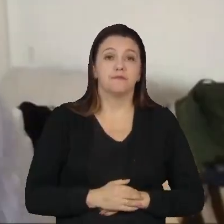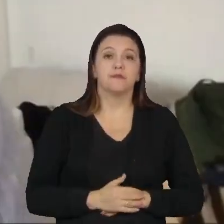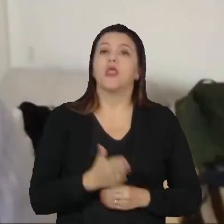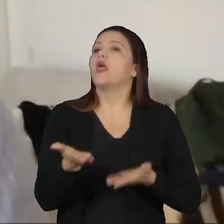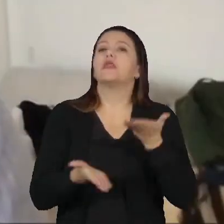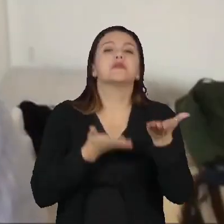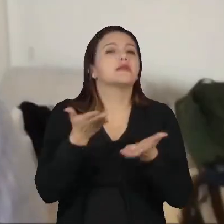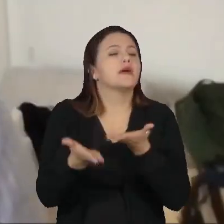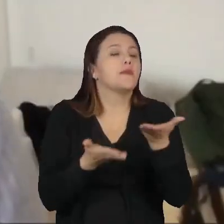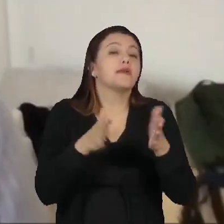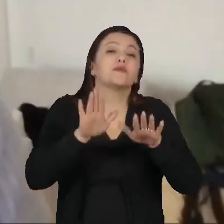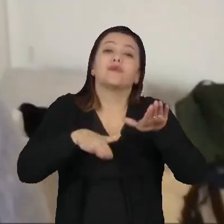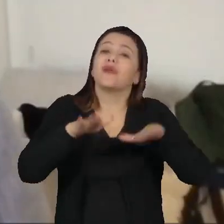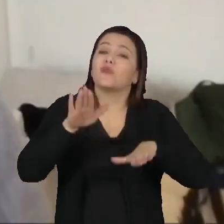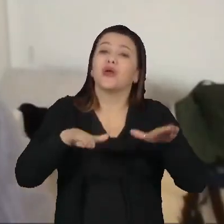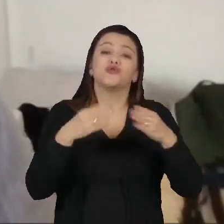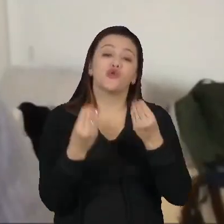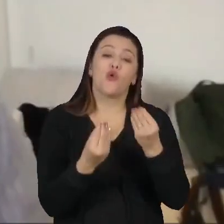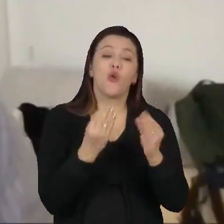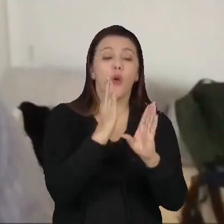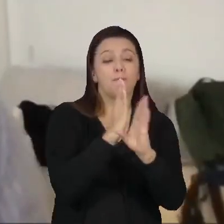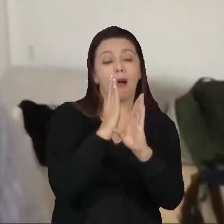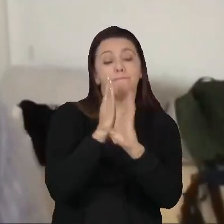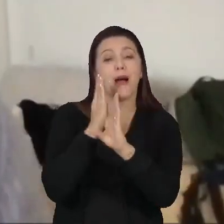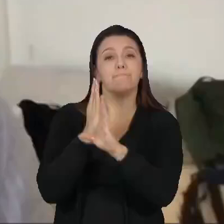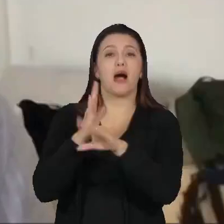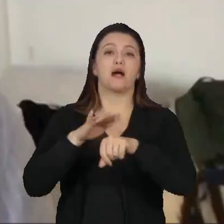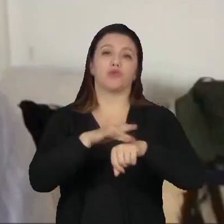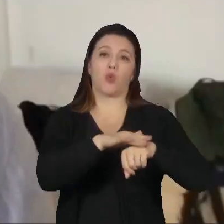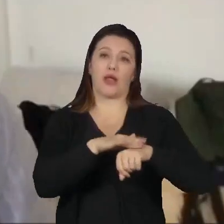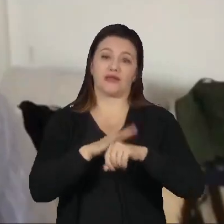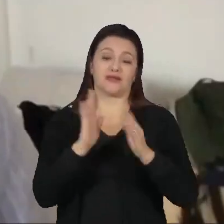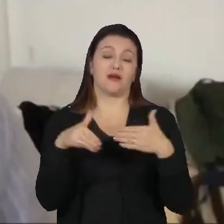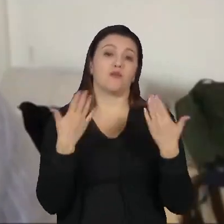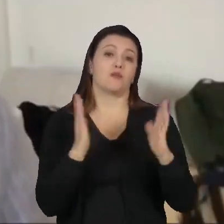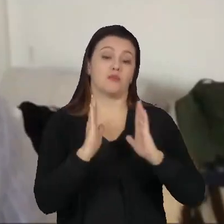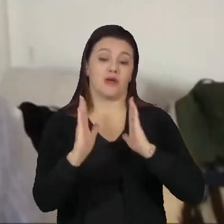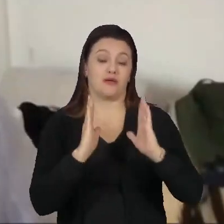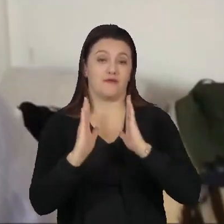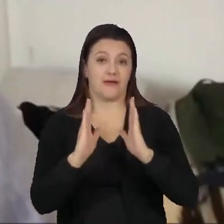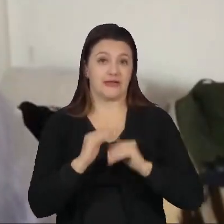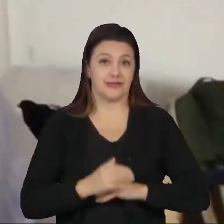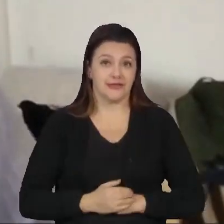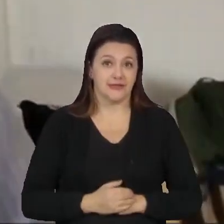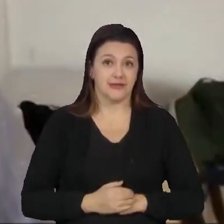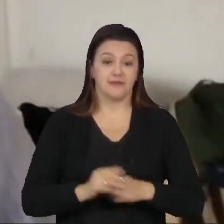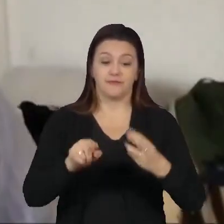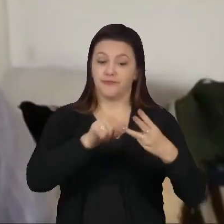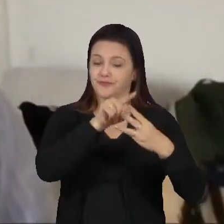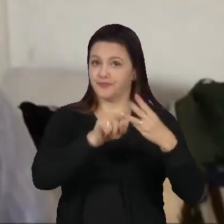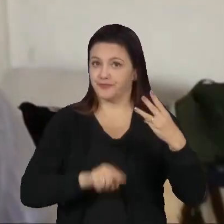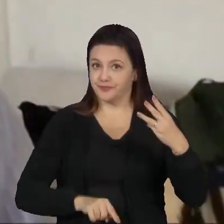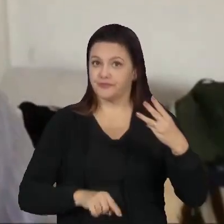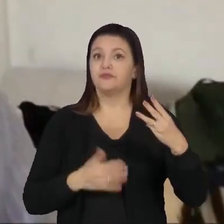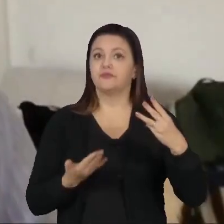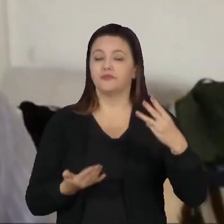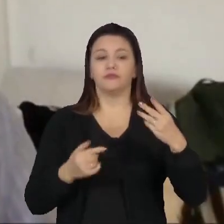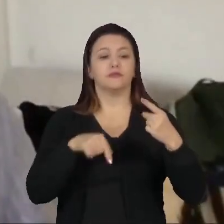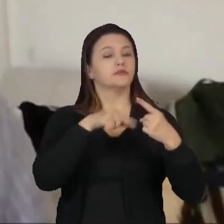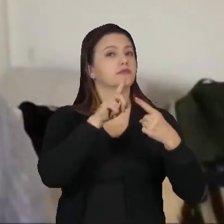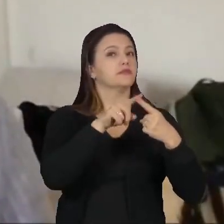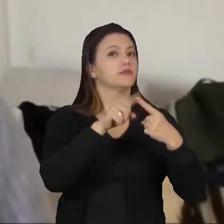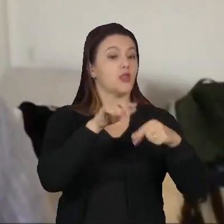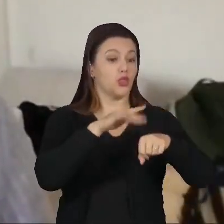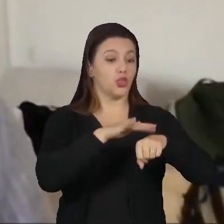de como a doença é detectada, a fase que a doença é detectada. Então, a gente pode dividir em 3 momentos. No primeiro momento, que